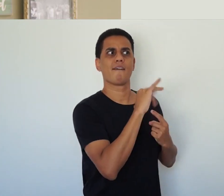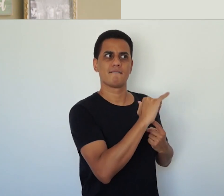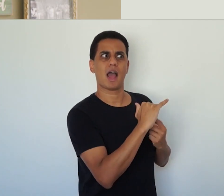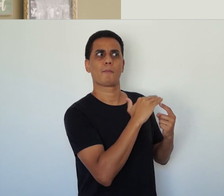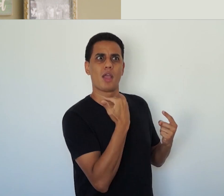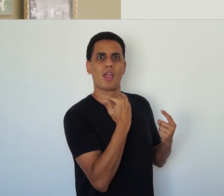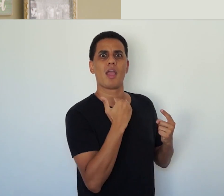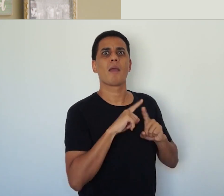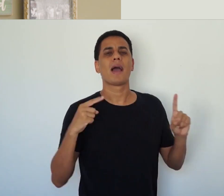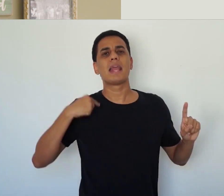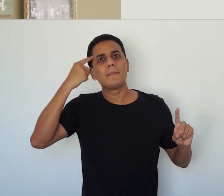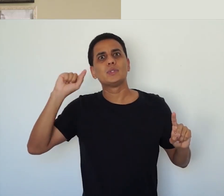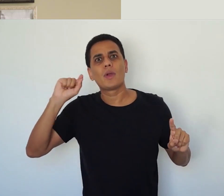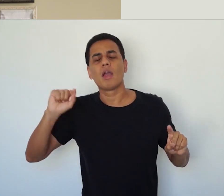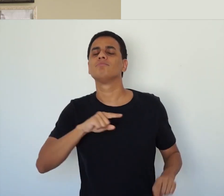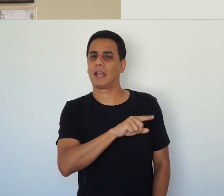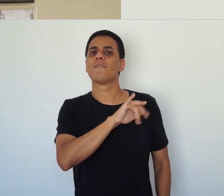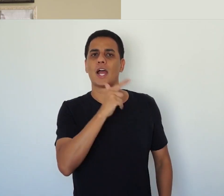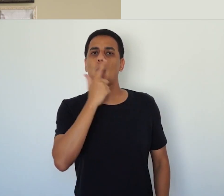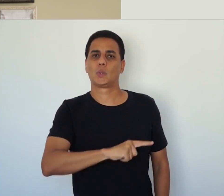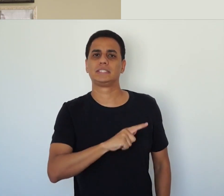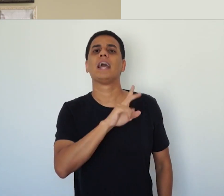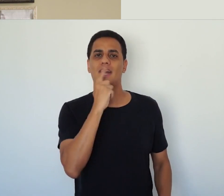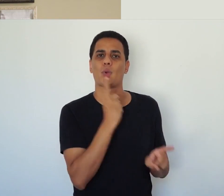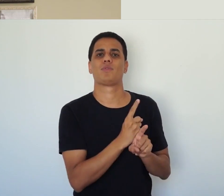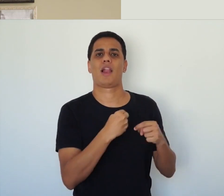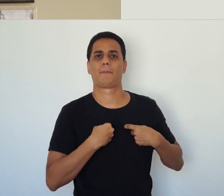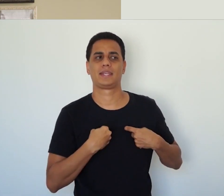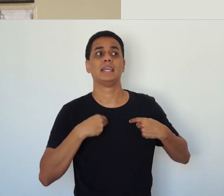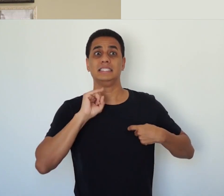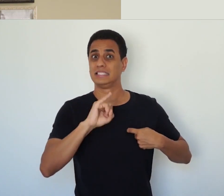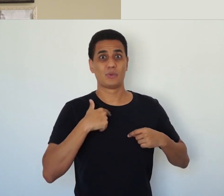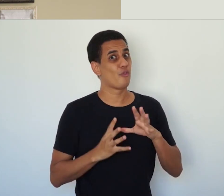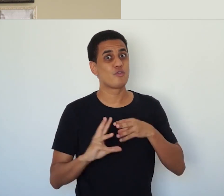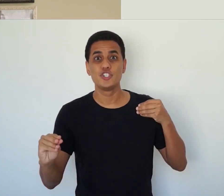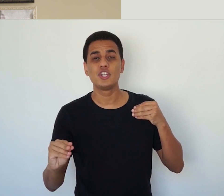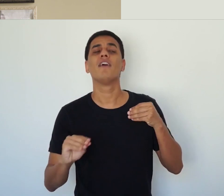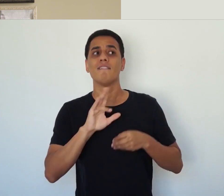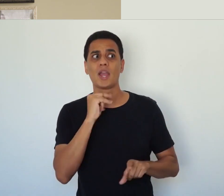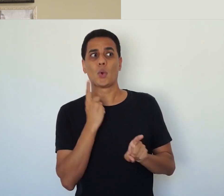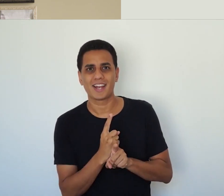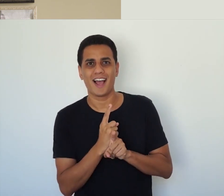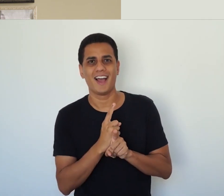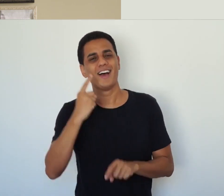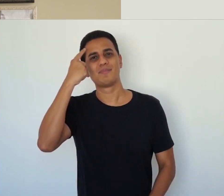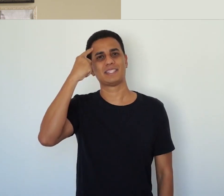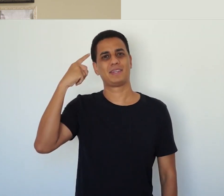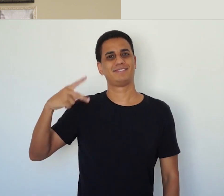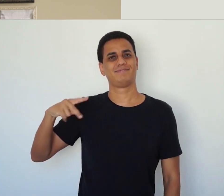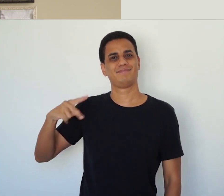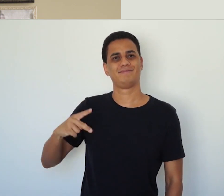foi a ameaça, mas o pensamento foi: ela vai conseguir me matar. Ela vai me encontrar. Se eu não fugir daqui, ela